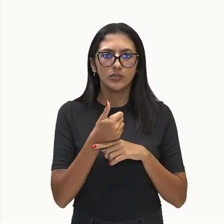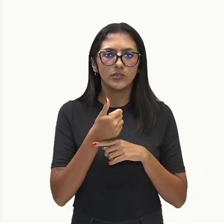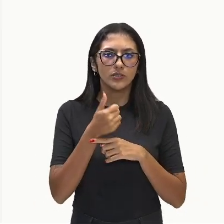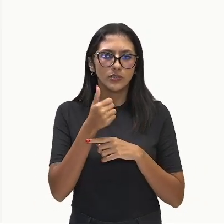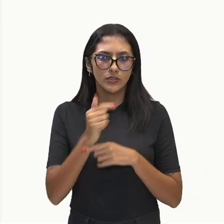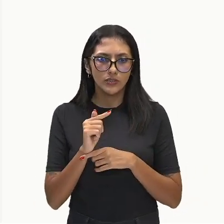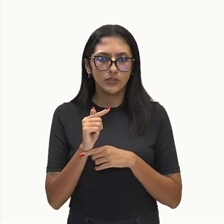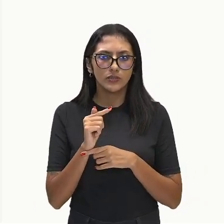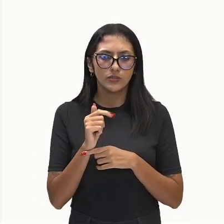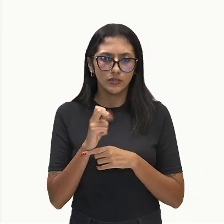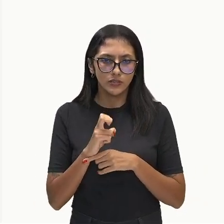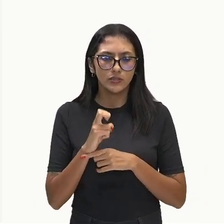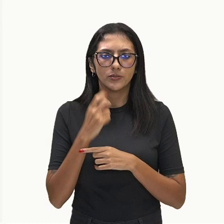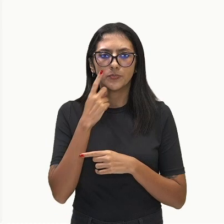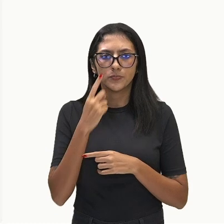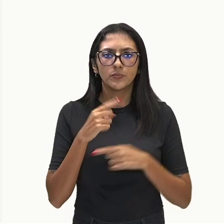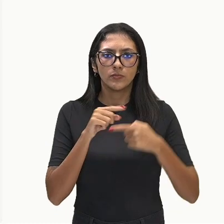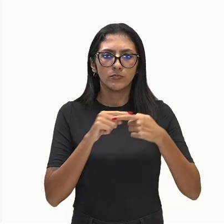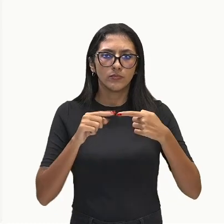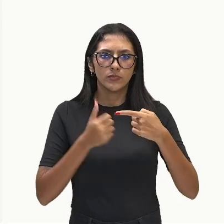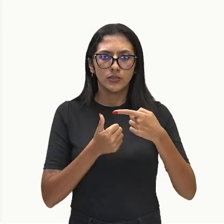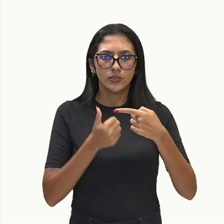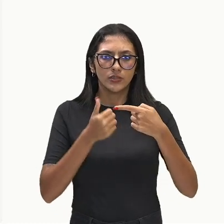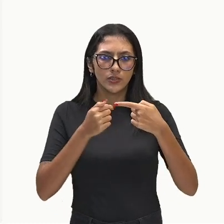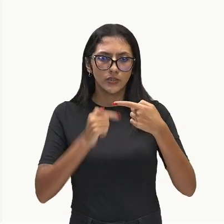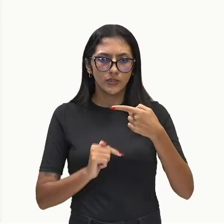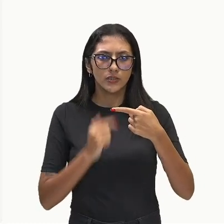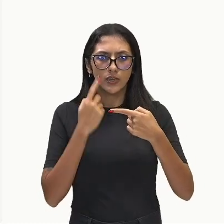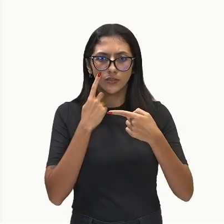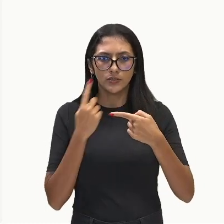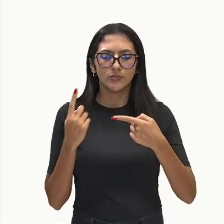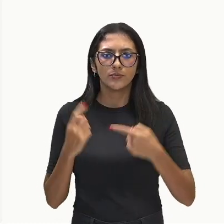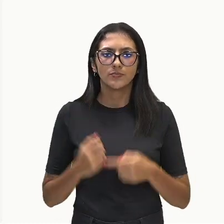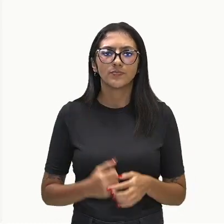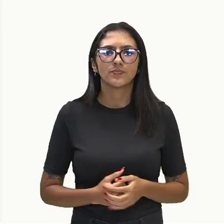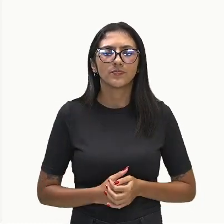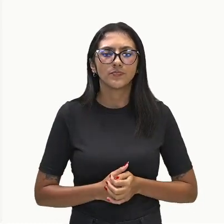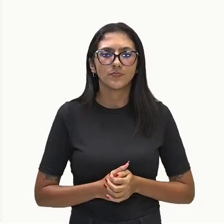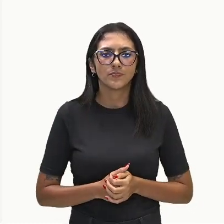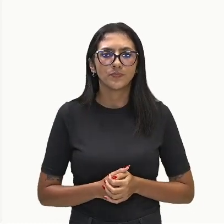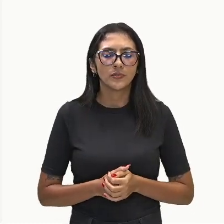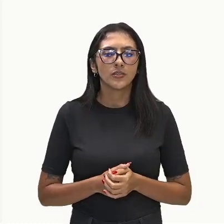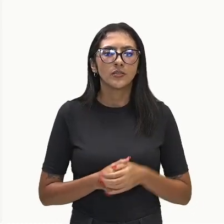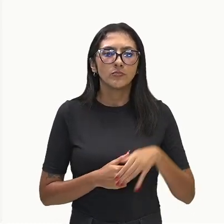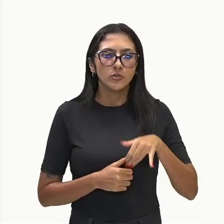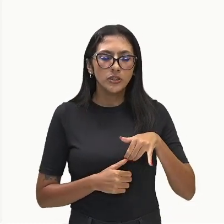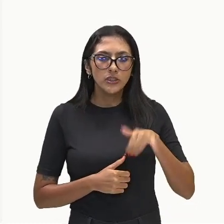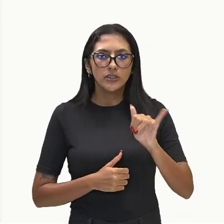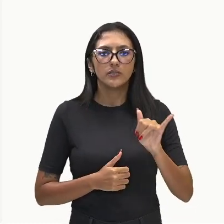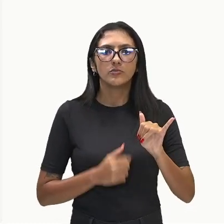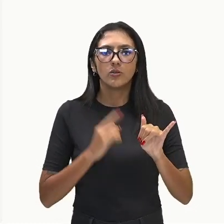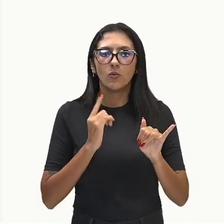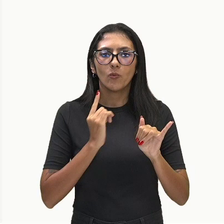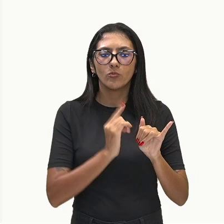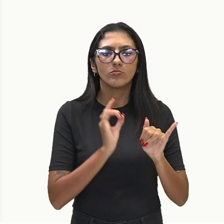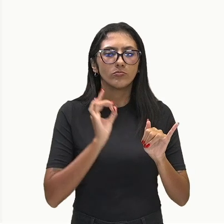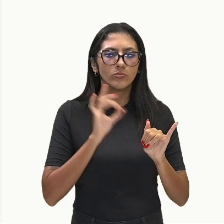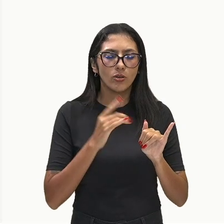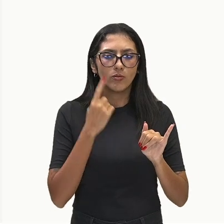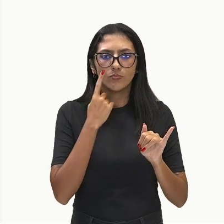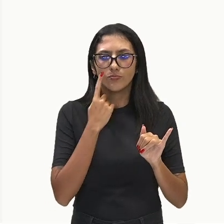225 é 15 e raiz de 17 ao quadrado é 17. Então, finalmente, a gente só